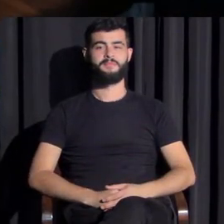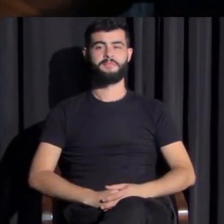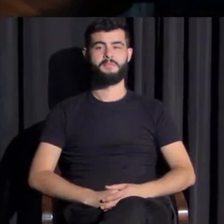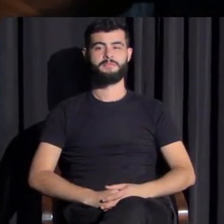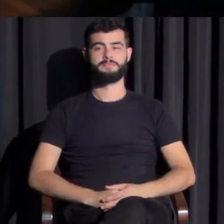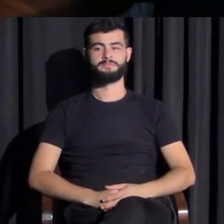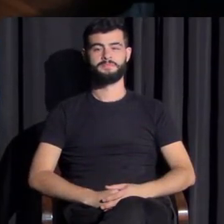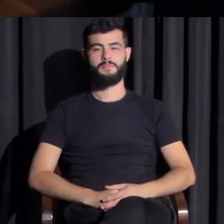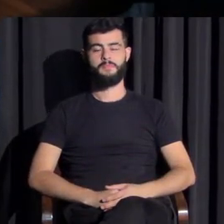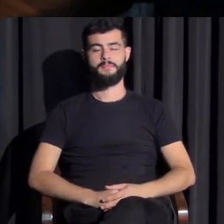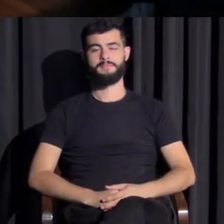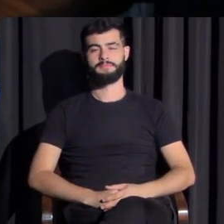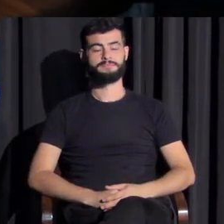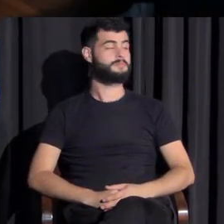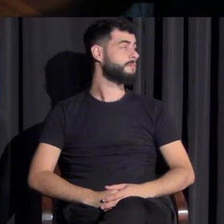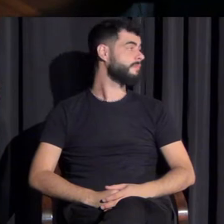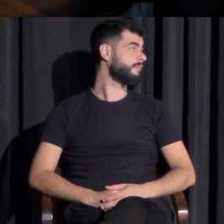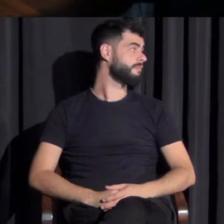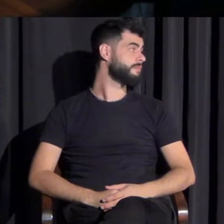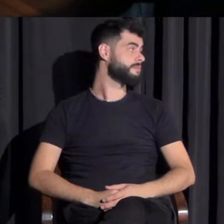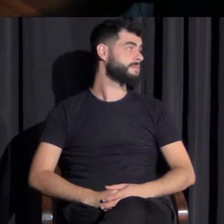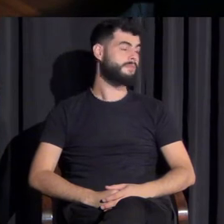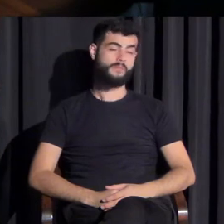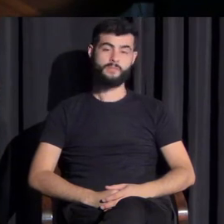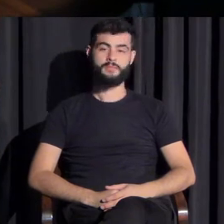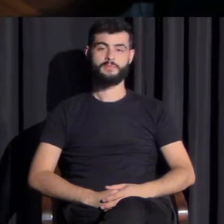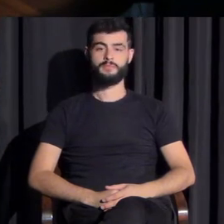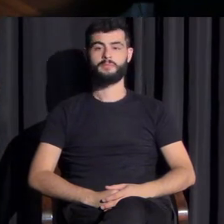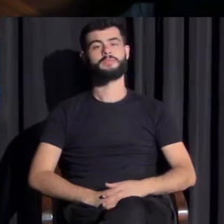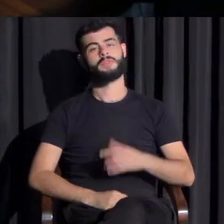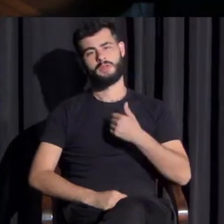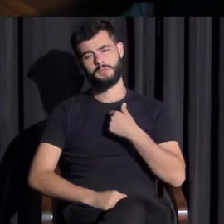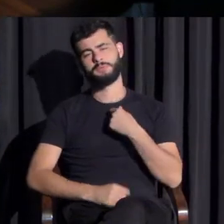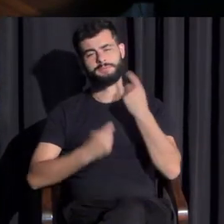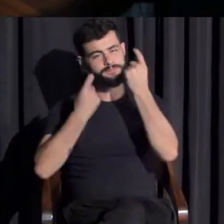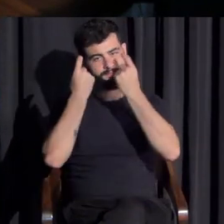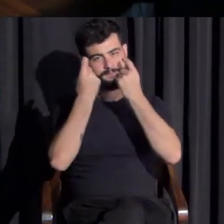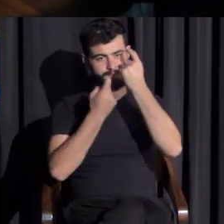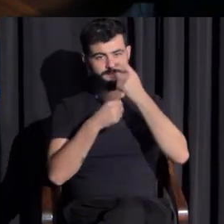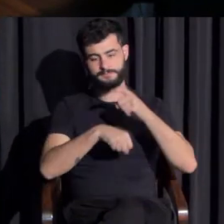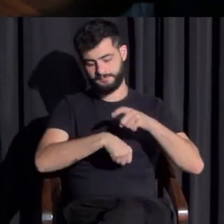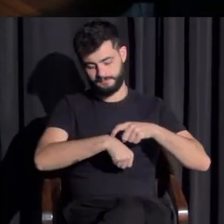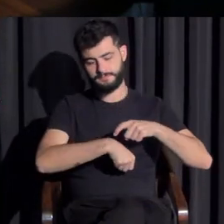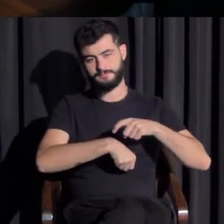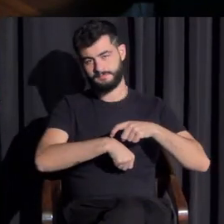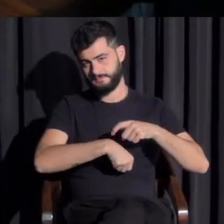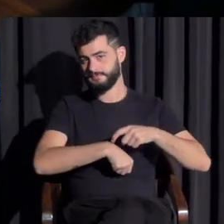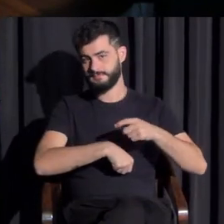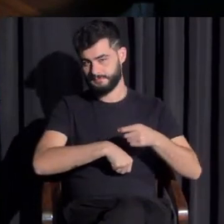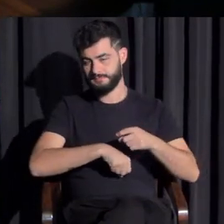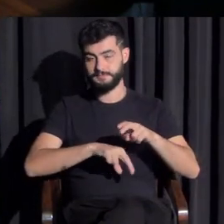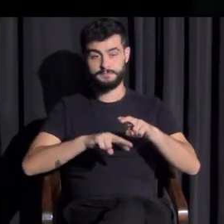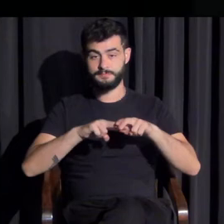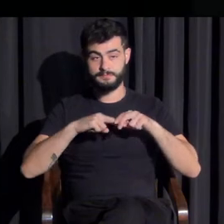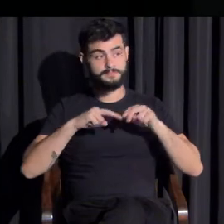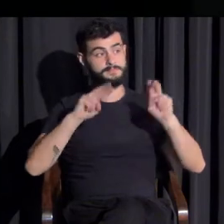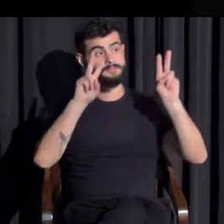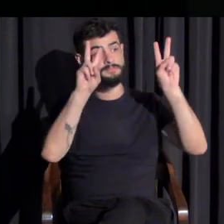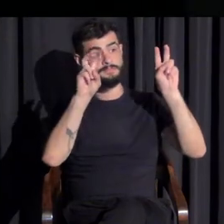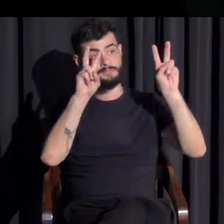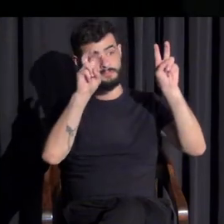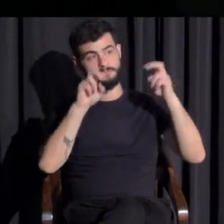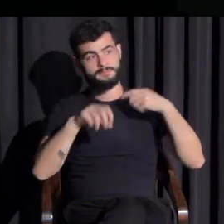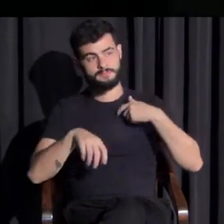Bom, gente, então vamos lá. Estou meio apreensiva em relação ao tempo, né, para falar dessa temática que tem me tomado algum tempo